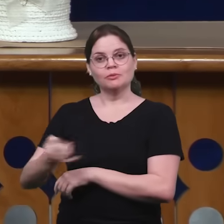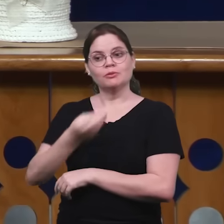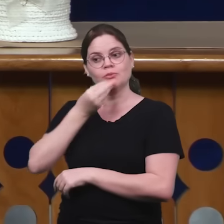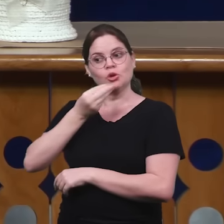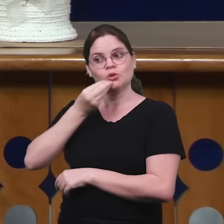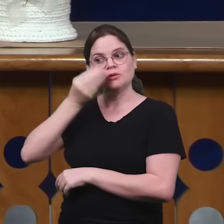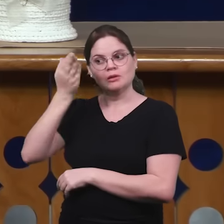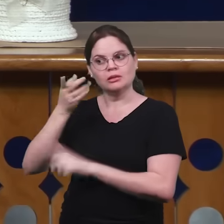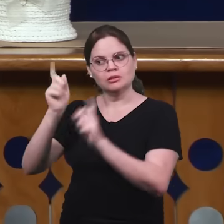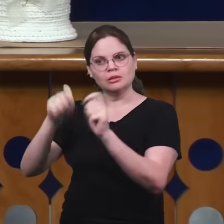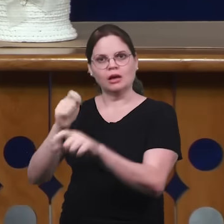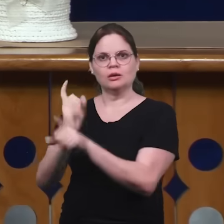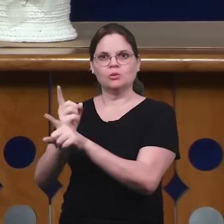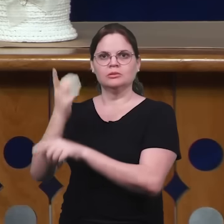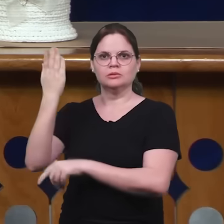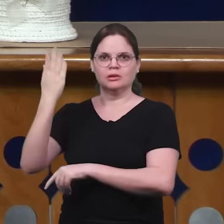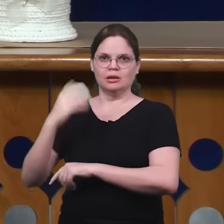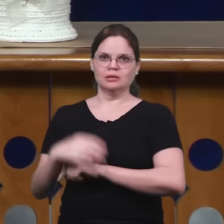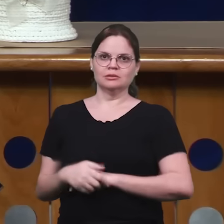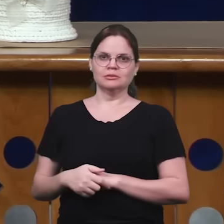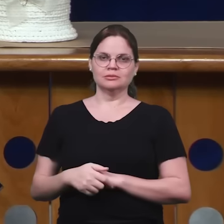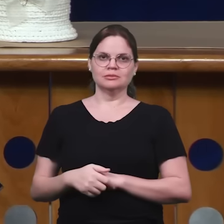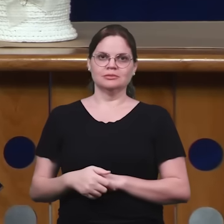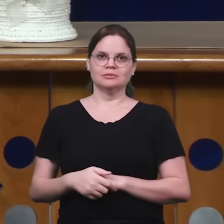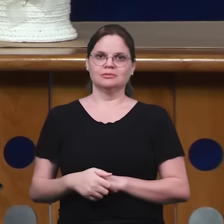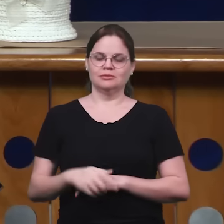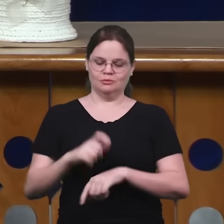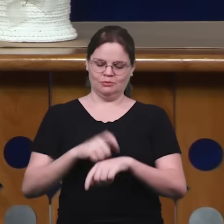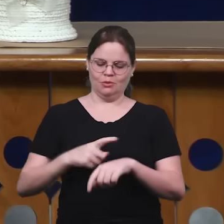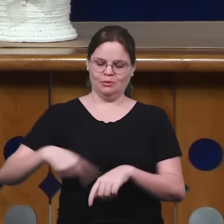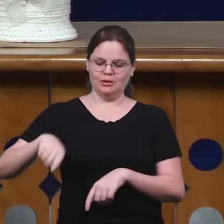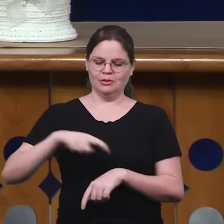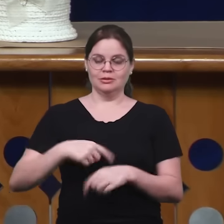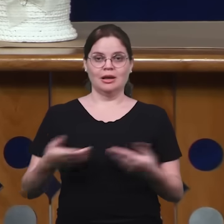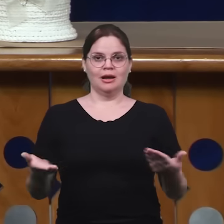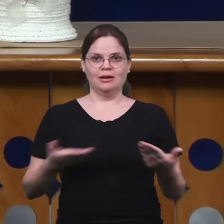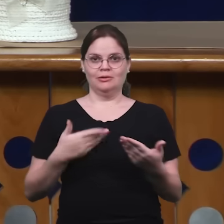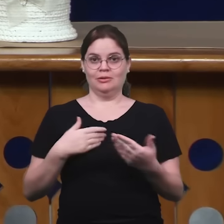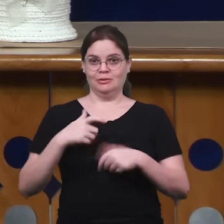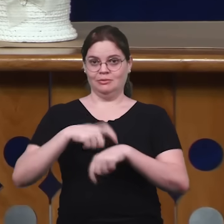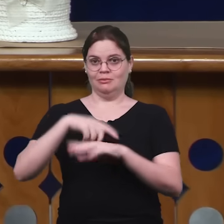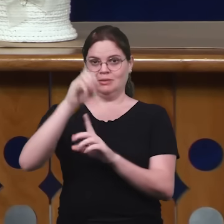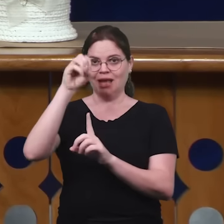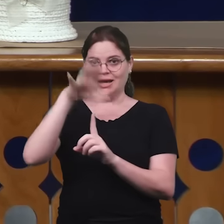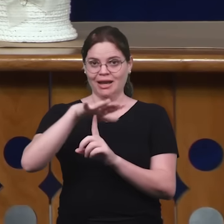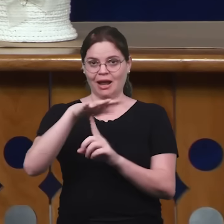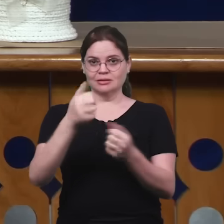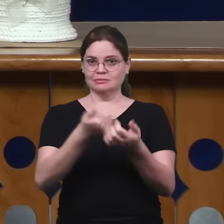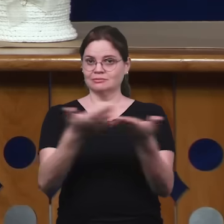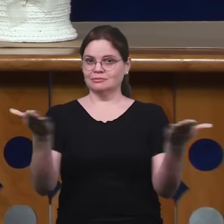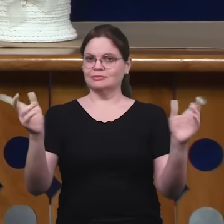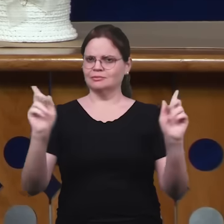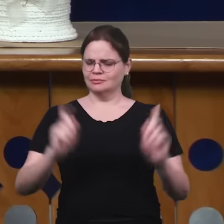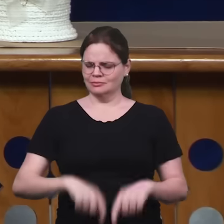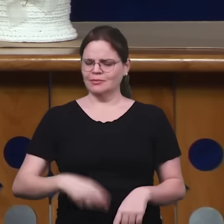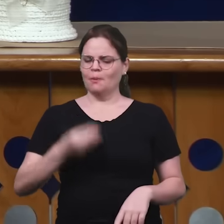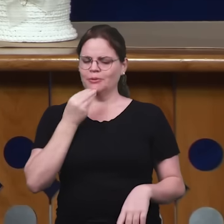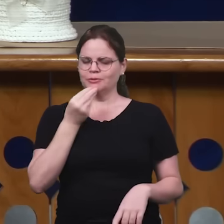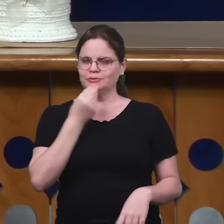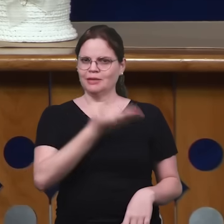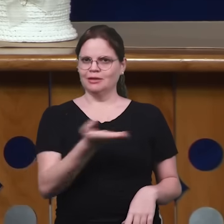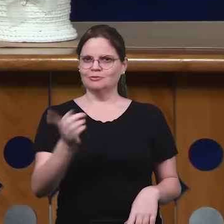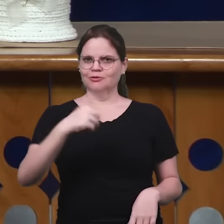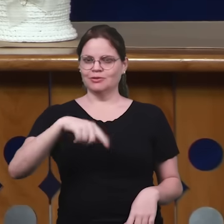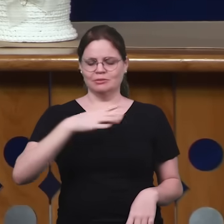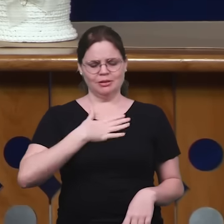enquanto se pode achar. Nós estamos vivendo esse tempo. A porta da graça continua aberta para mim e para você, para o